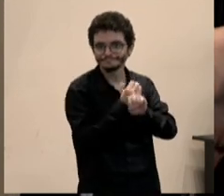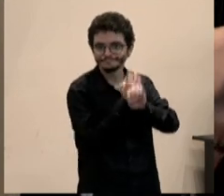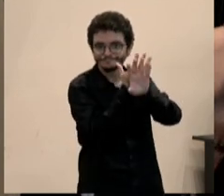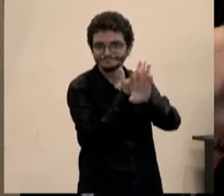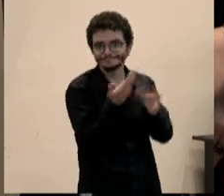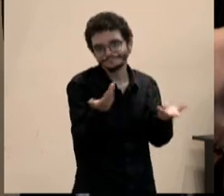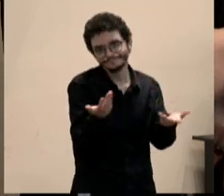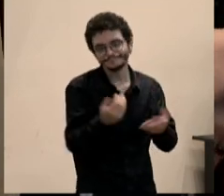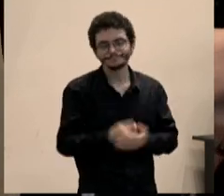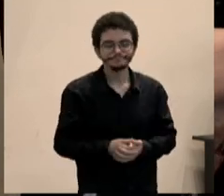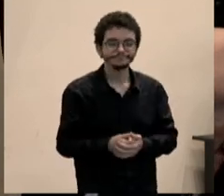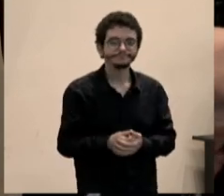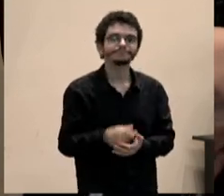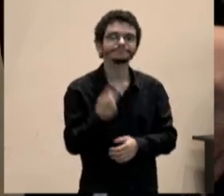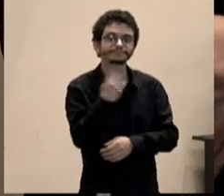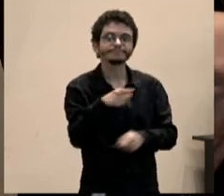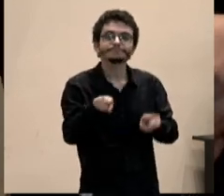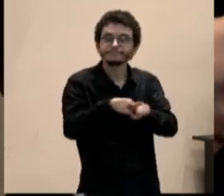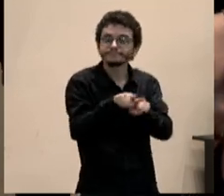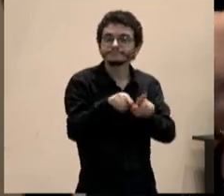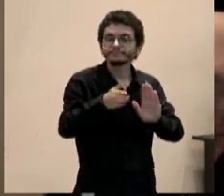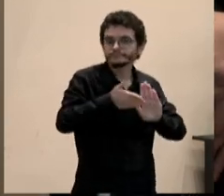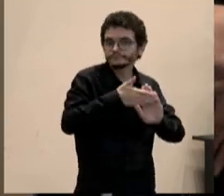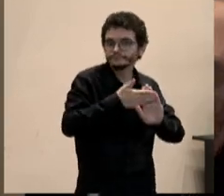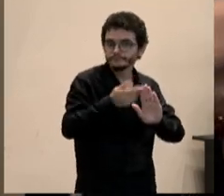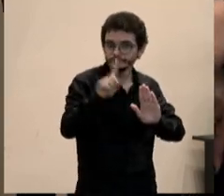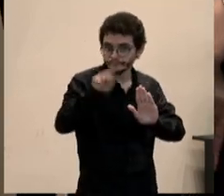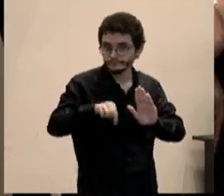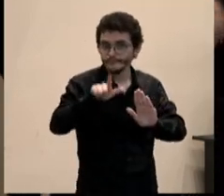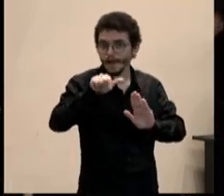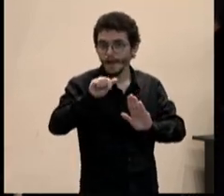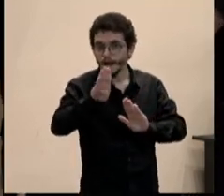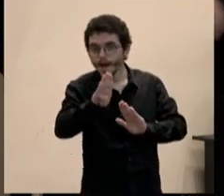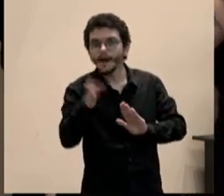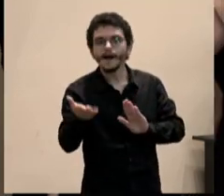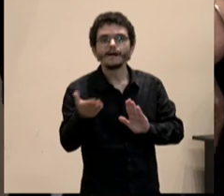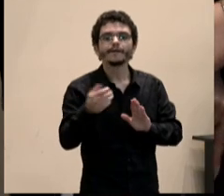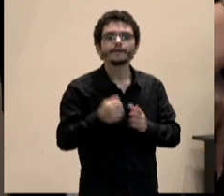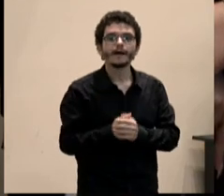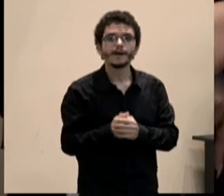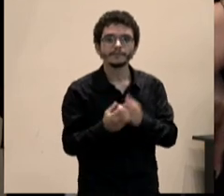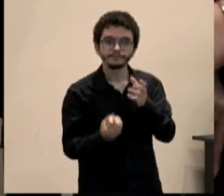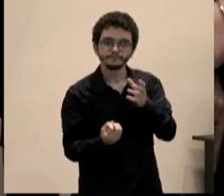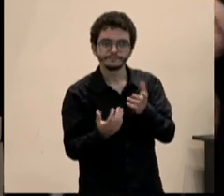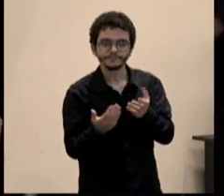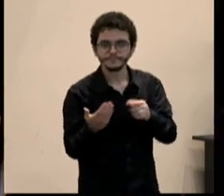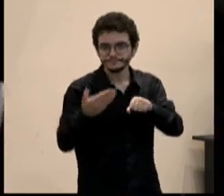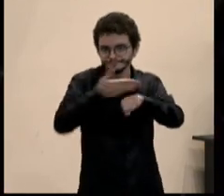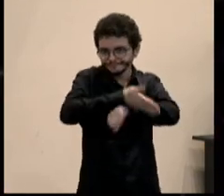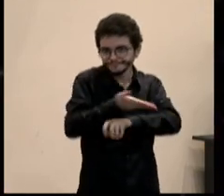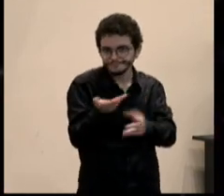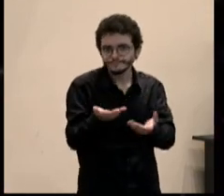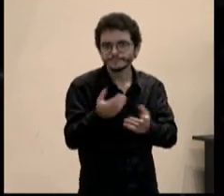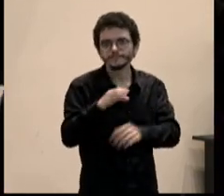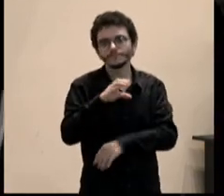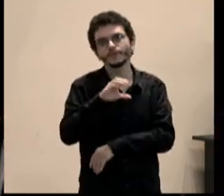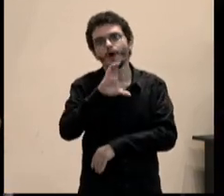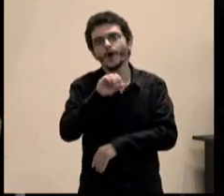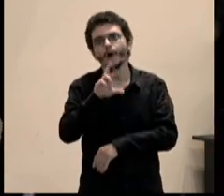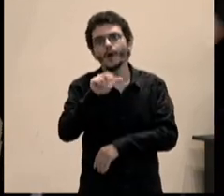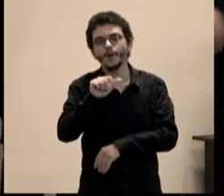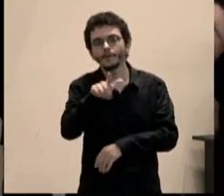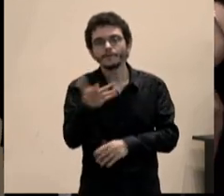Entendo. Ele também se propõe a ser um laboratório de composição coral. Então, a gente